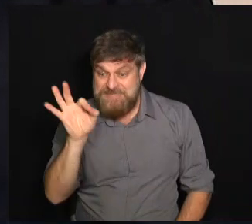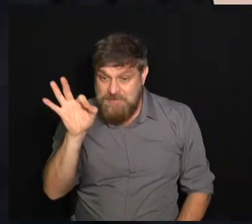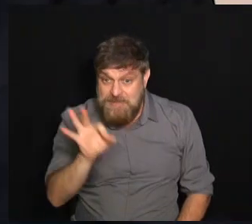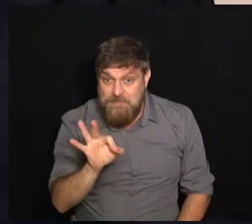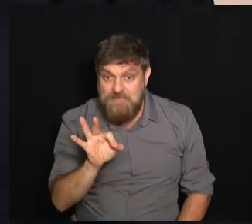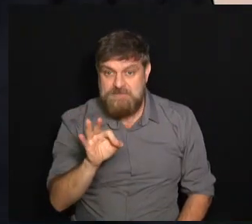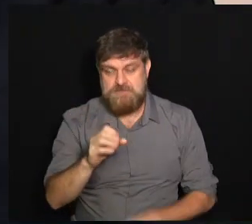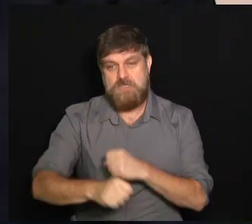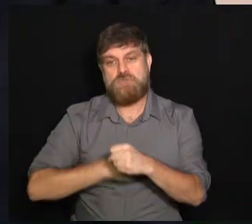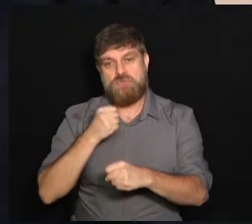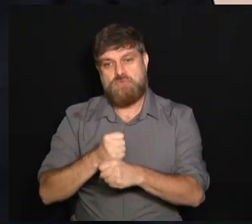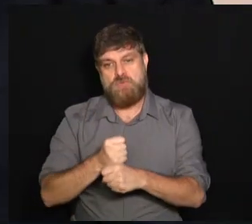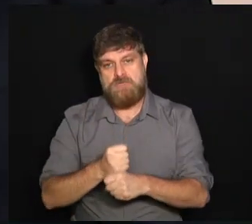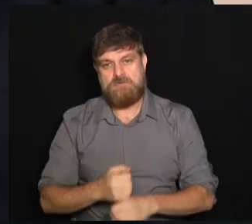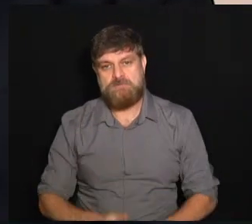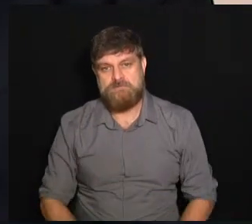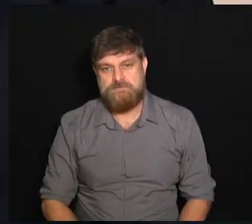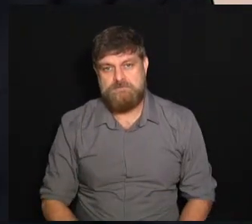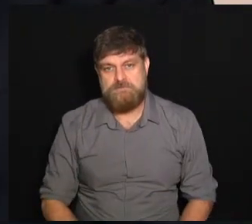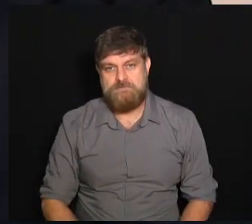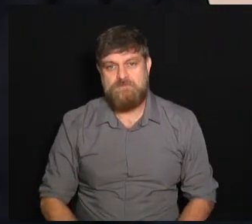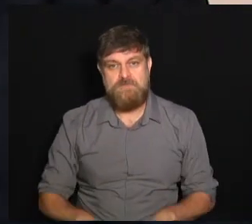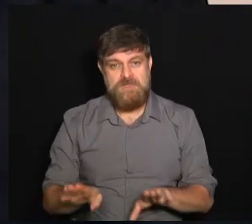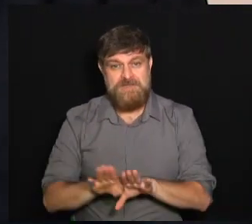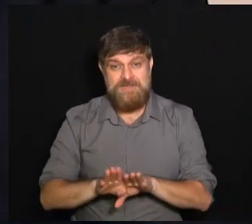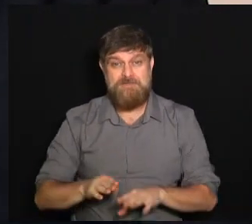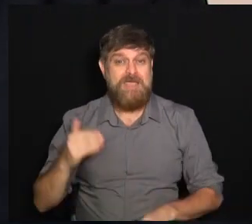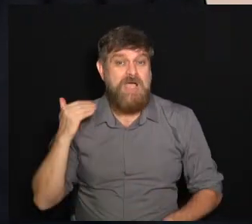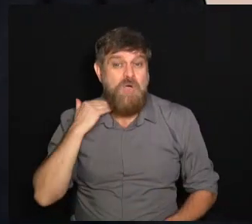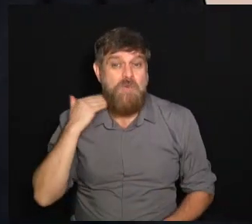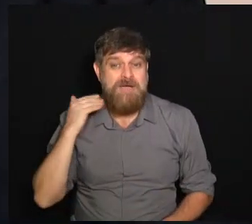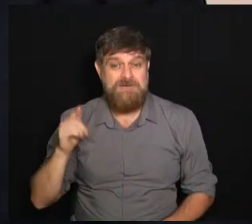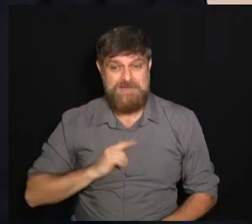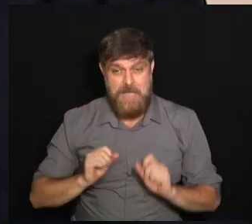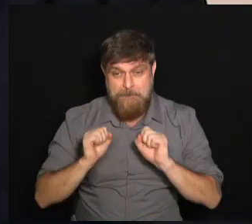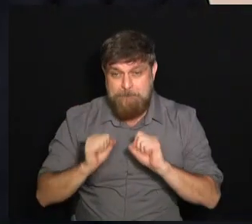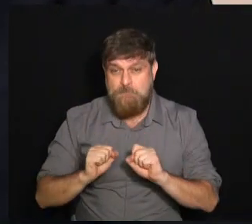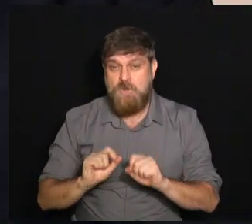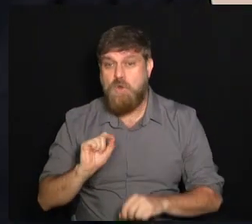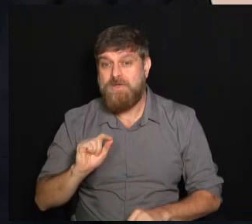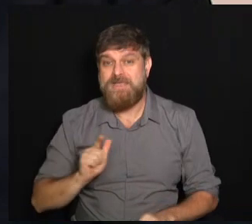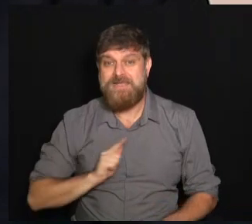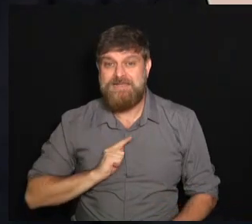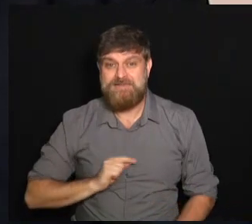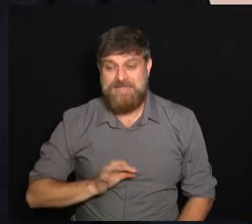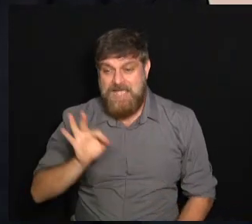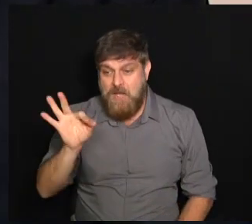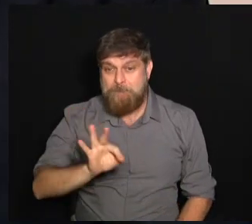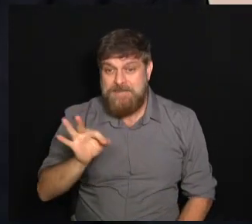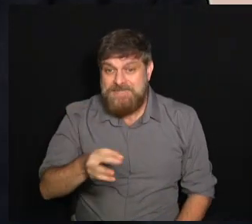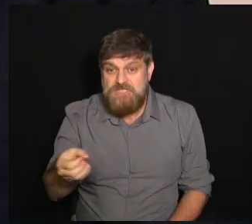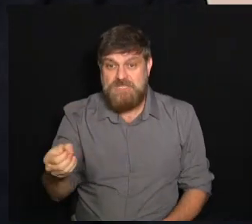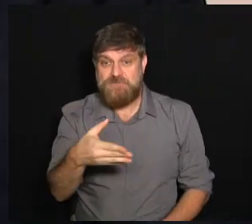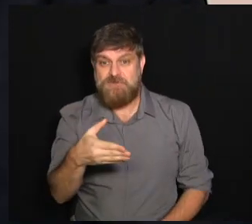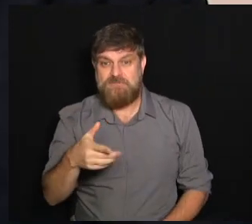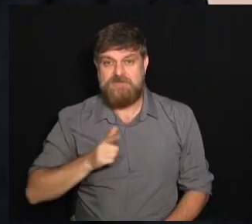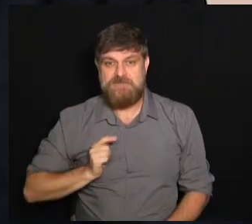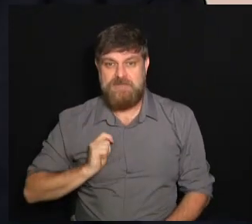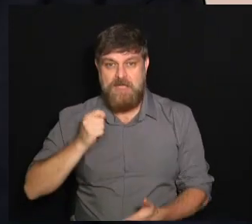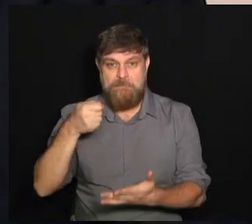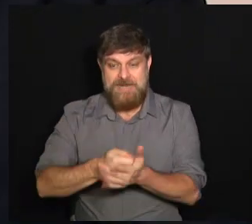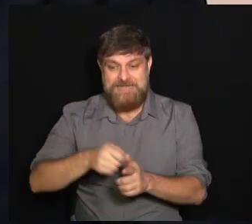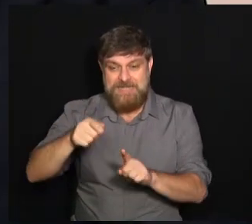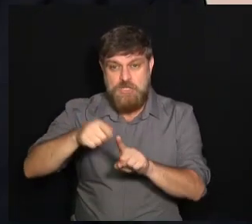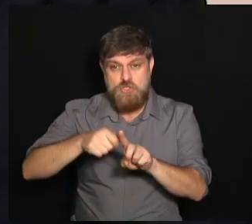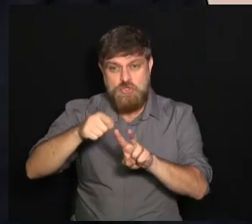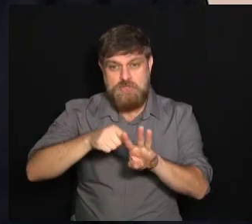né? Mas em contrapartida, os bancos tiveram a possibilidade de criar uma nova taxa, que seria uma cobrança fixa